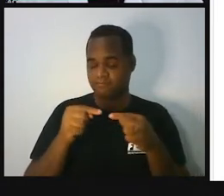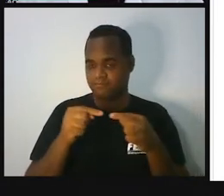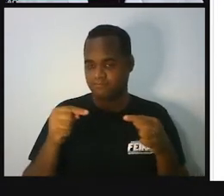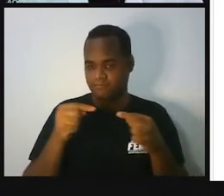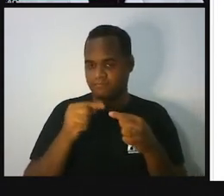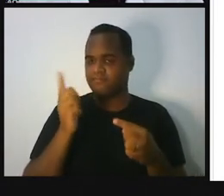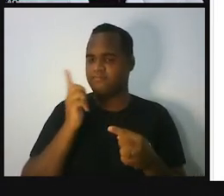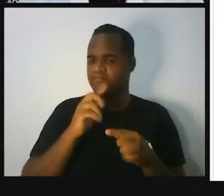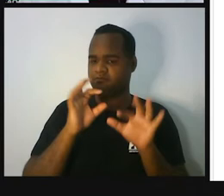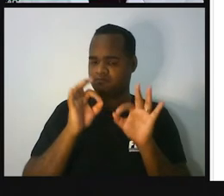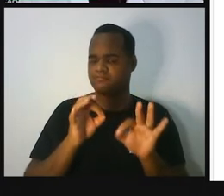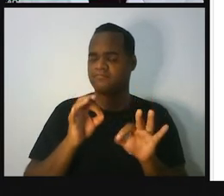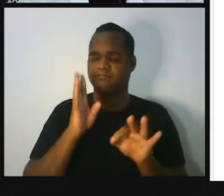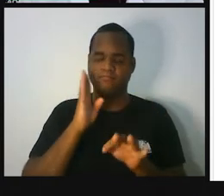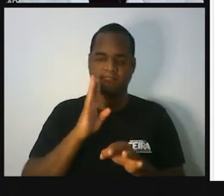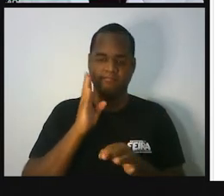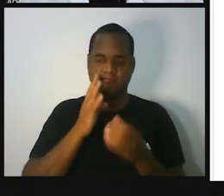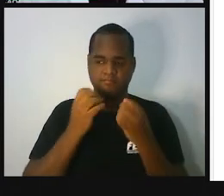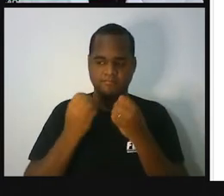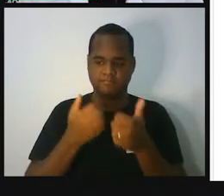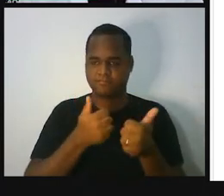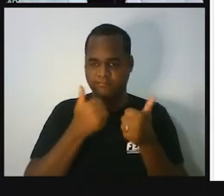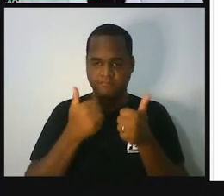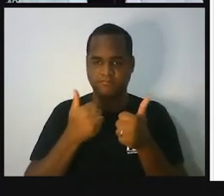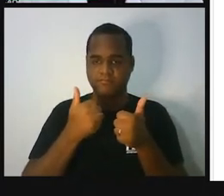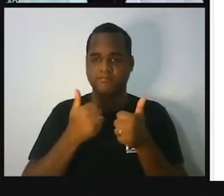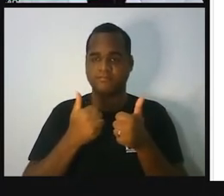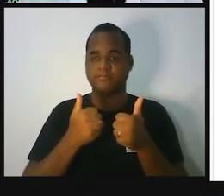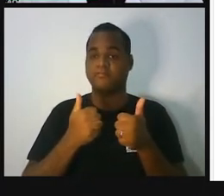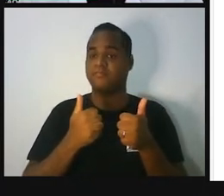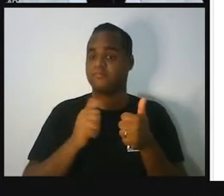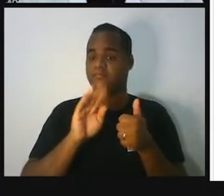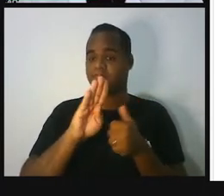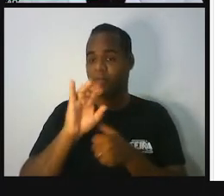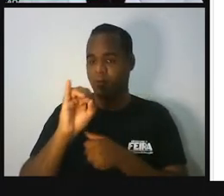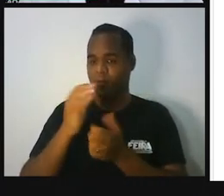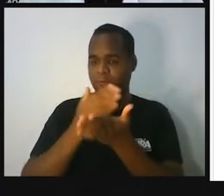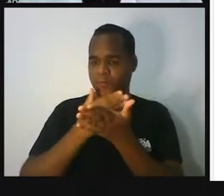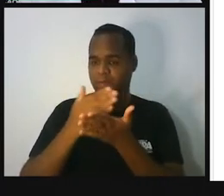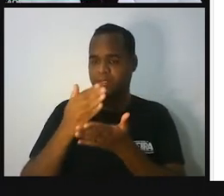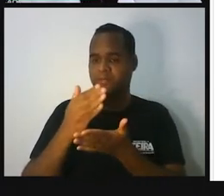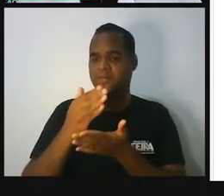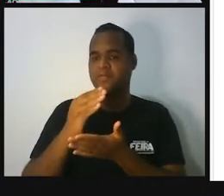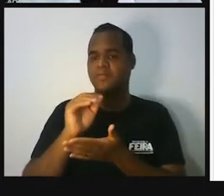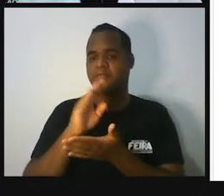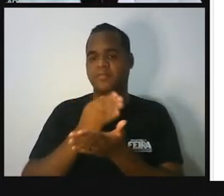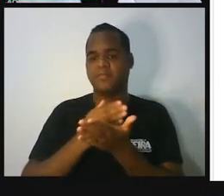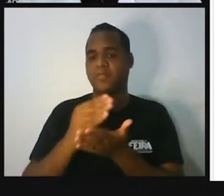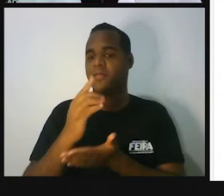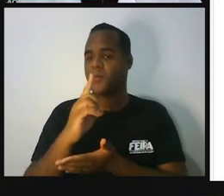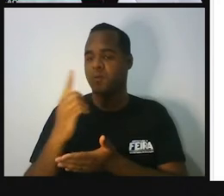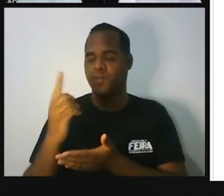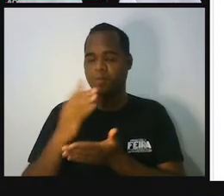para ficar bacana Ó você me resta começando em B1 a beleza